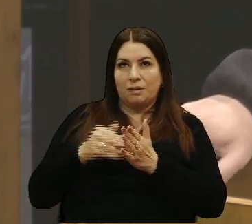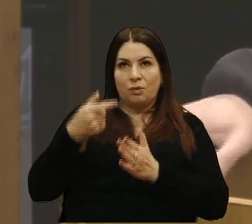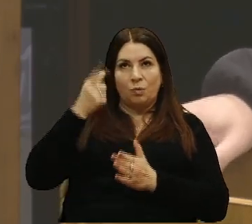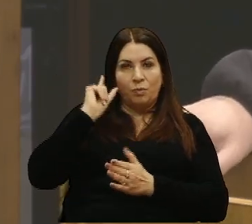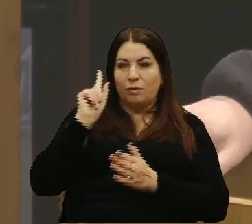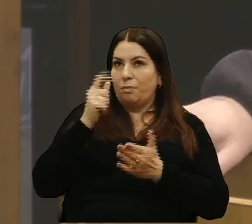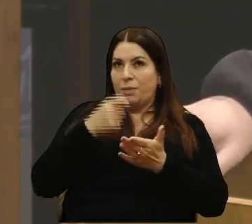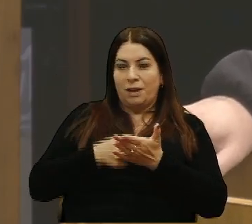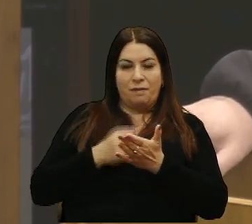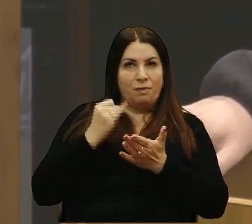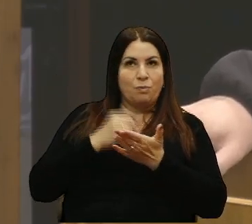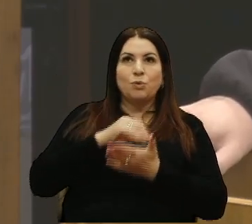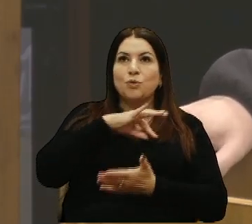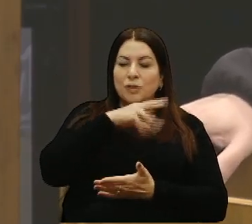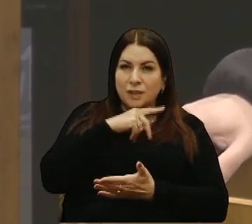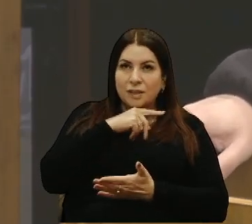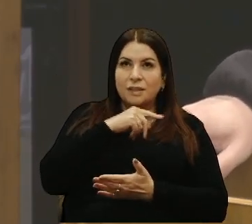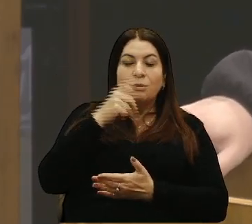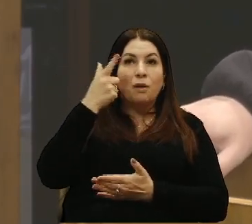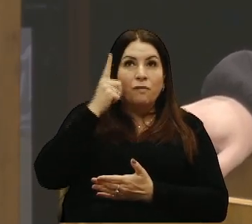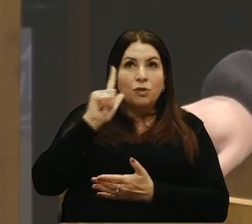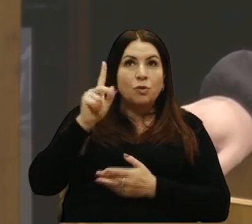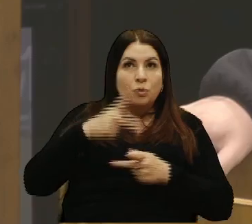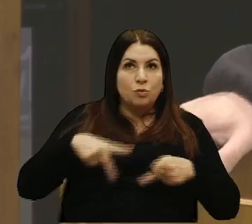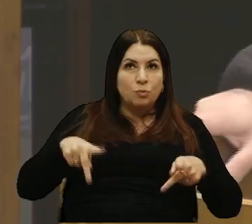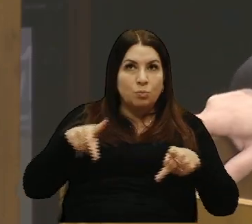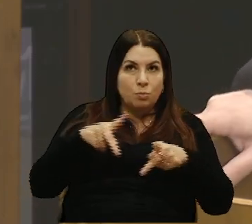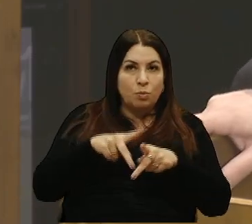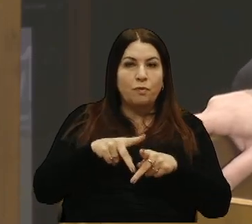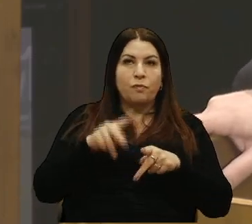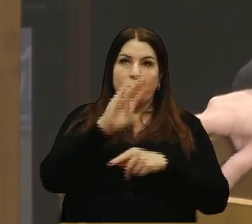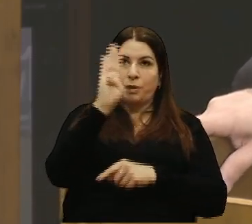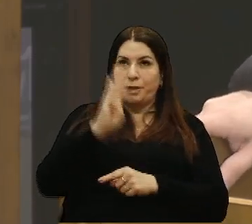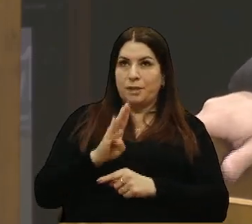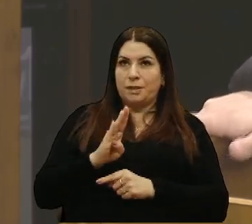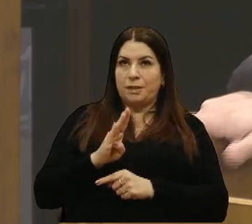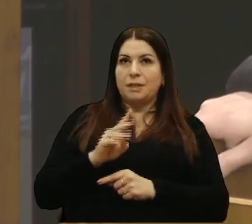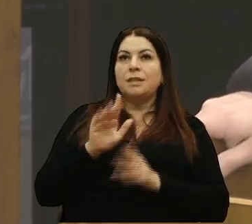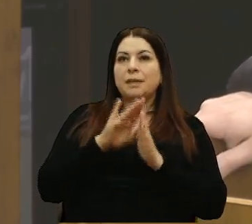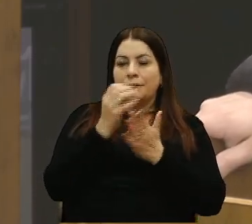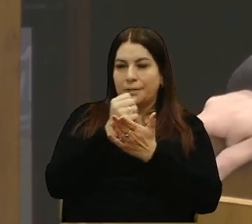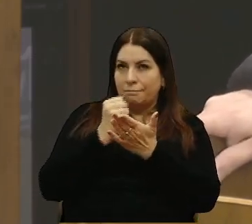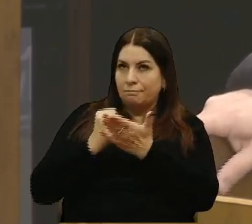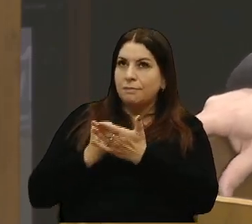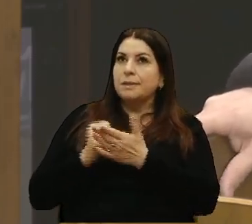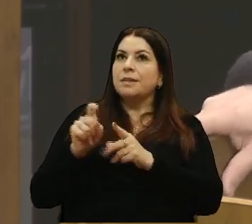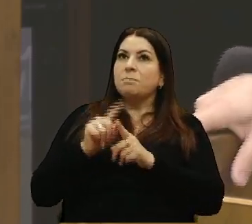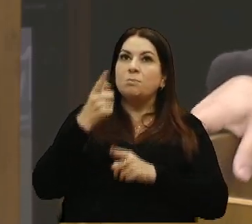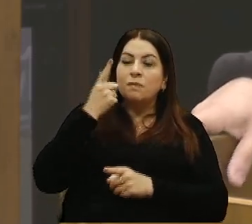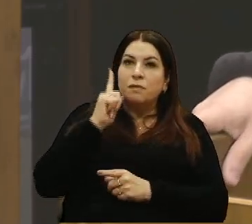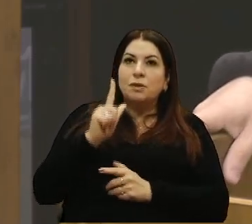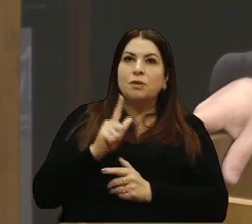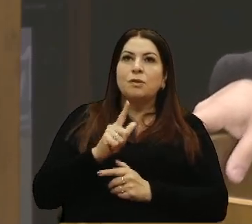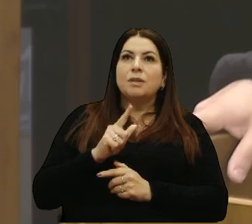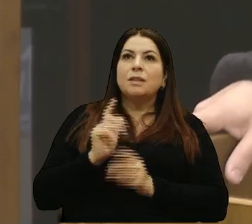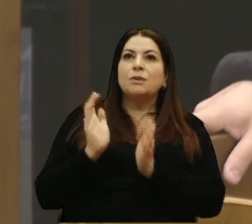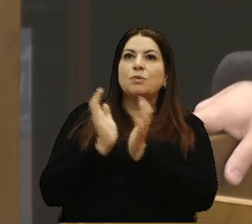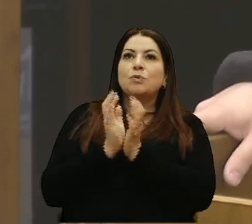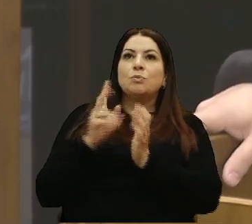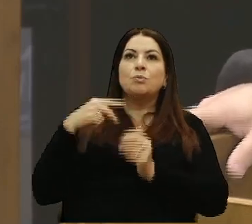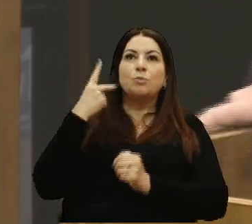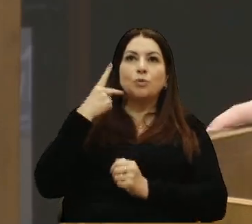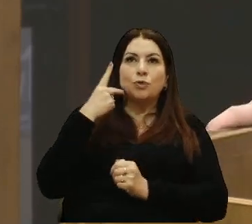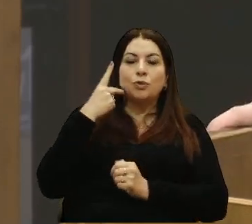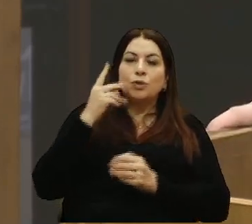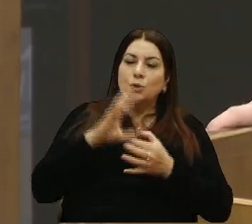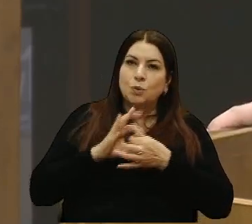não pagavam imposto de renda. Uma vitória do povo brasileiro, uma vitória dos seletistas e uma vitória da classe política,